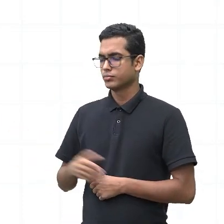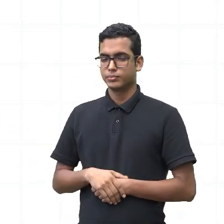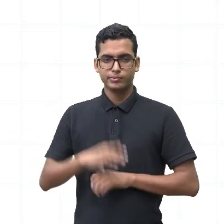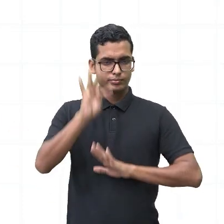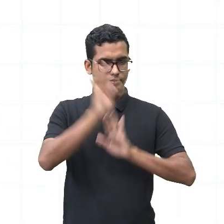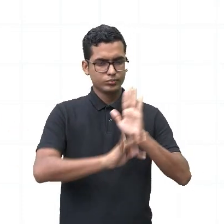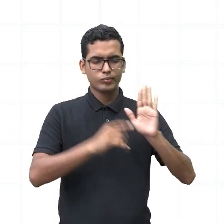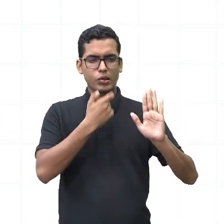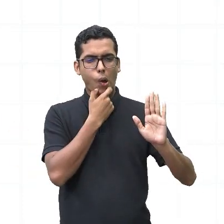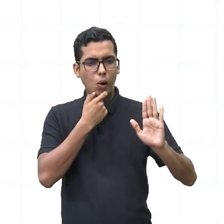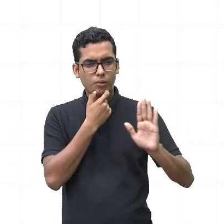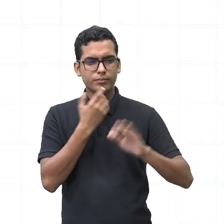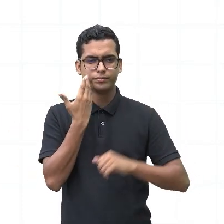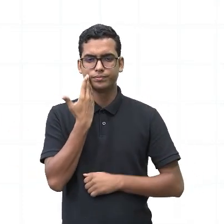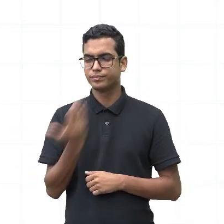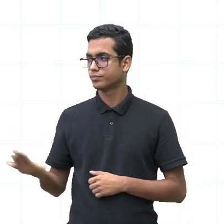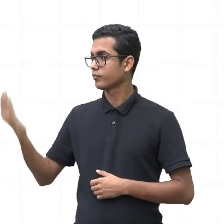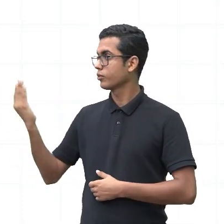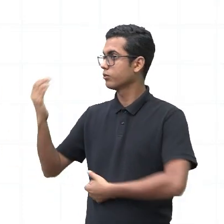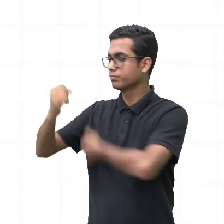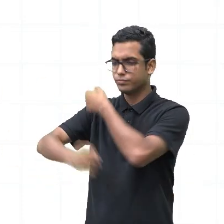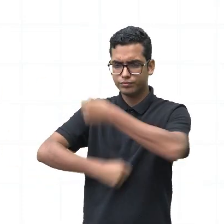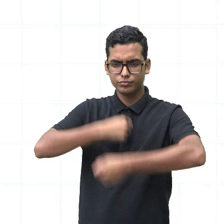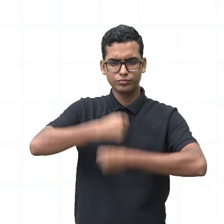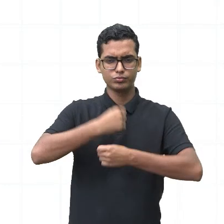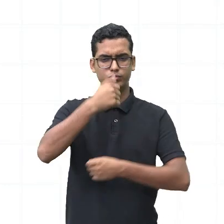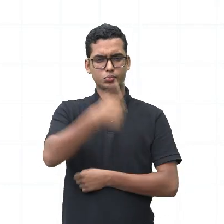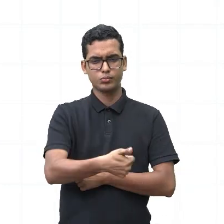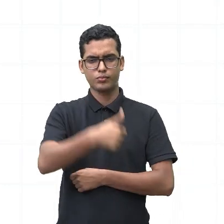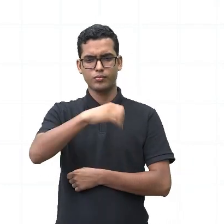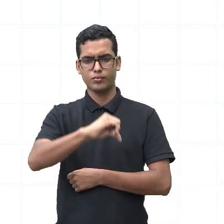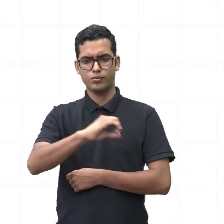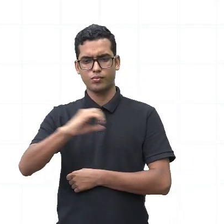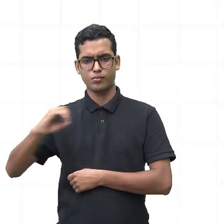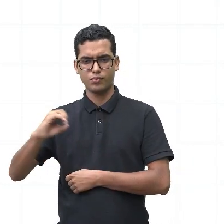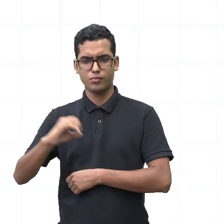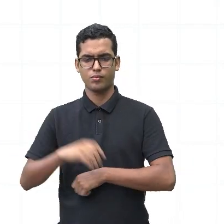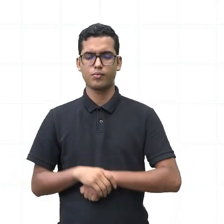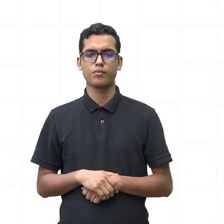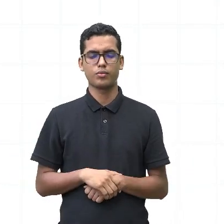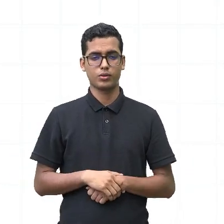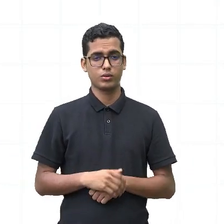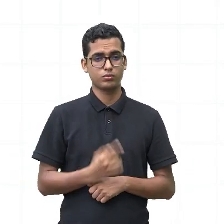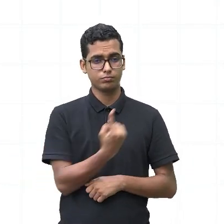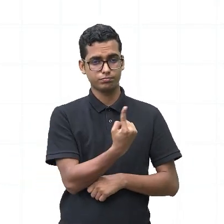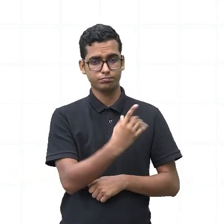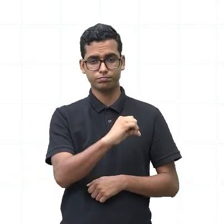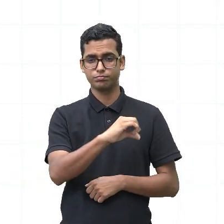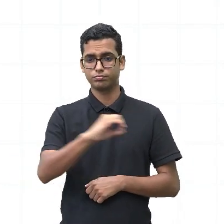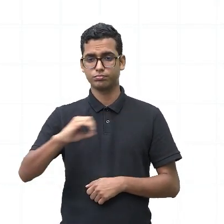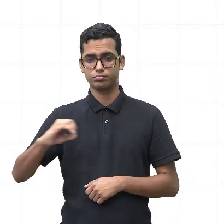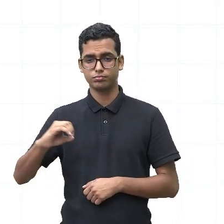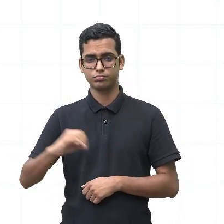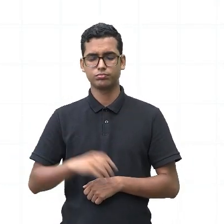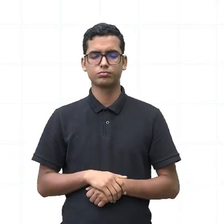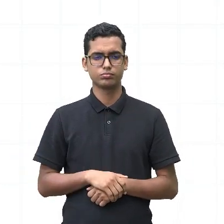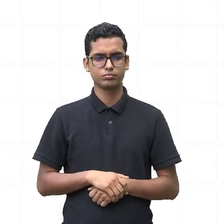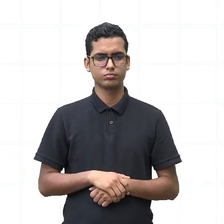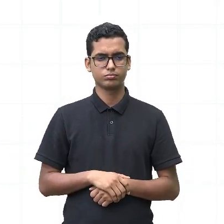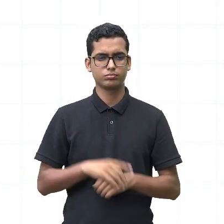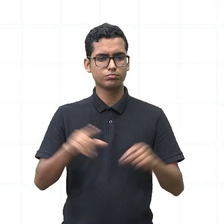Temos aqui o ano de 1900, né? Então, o que você faz com 1900 e